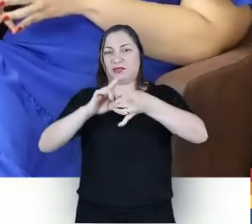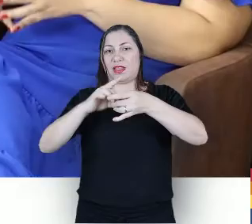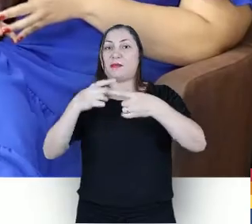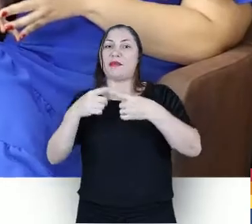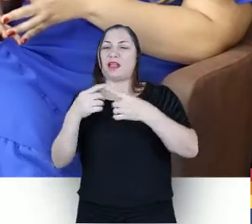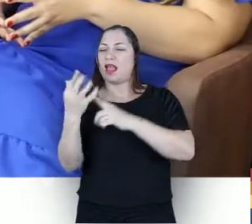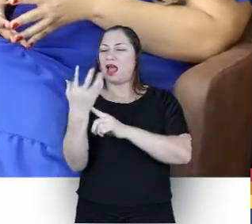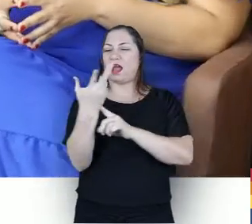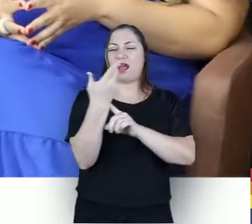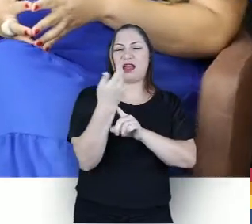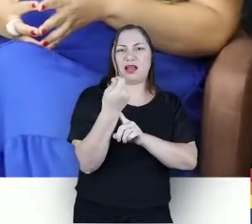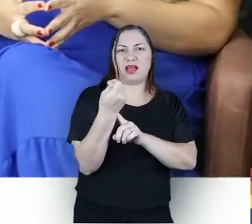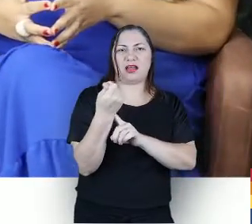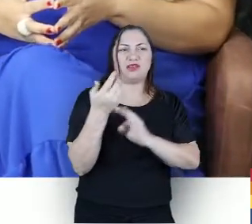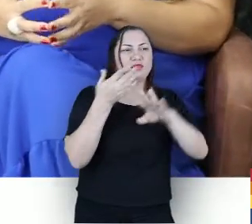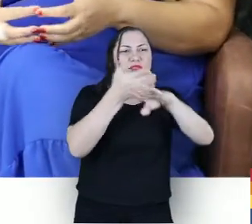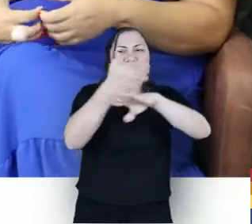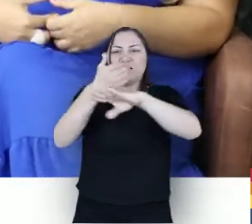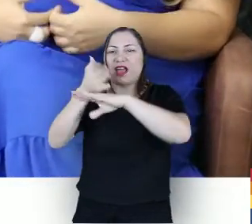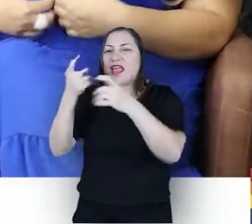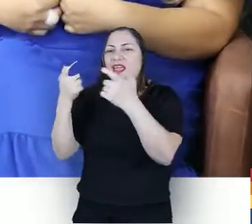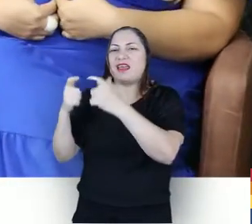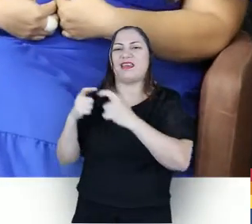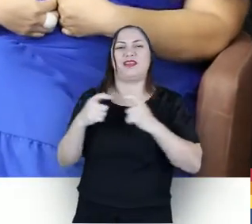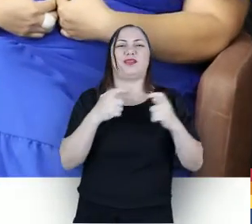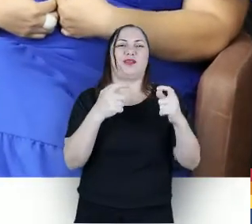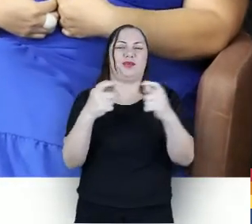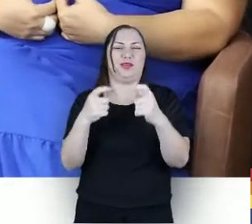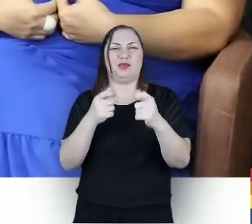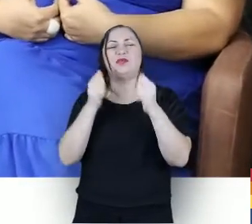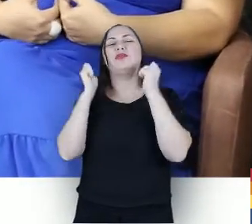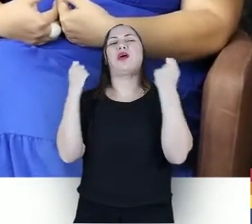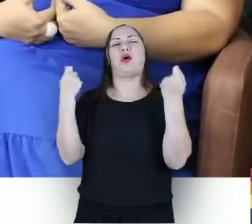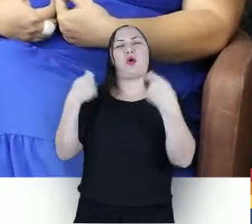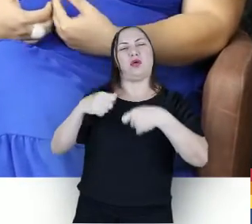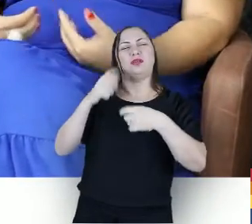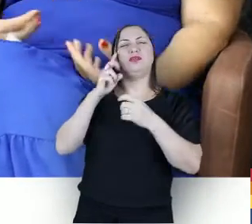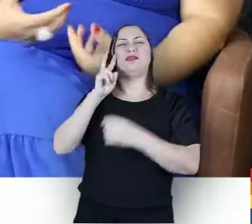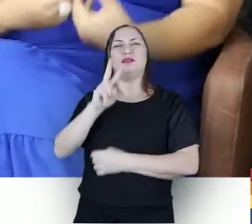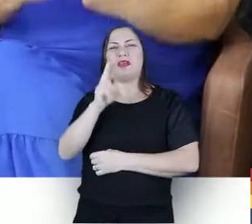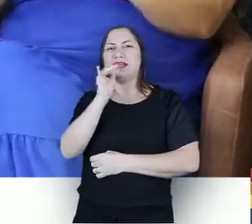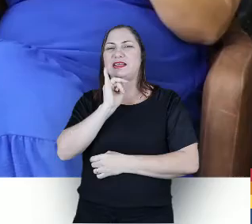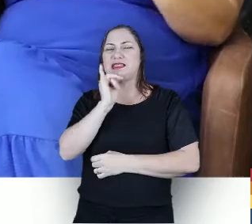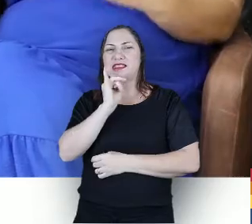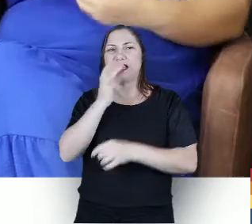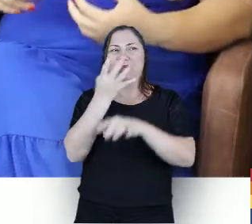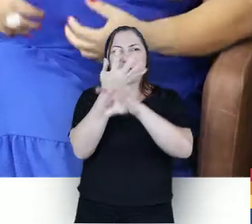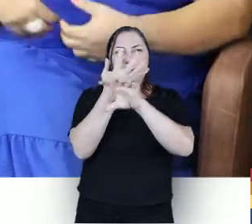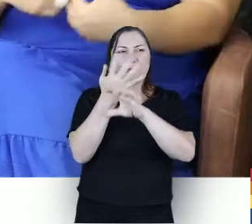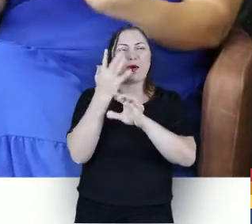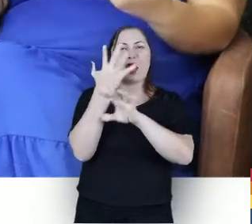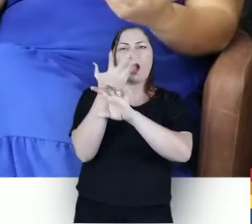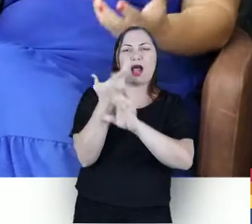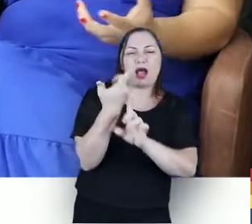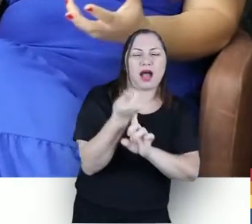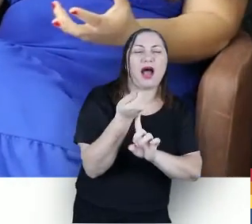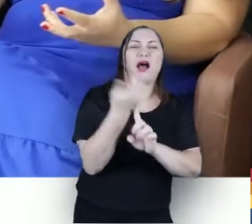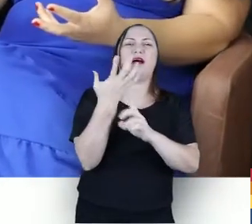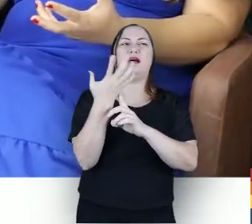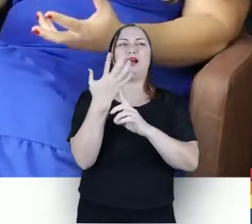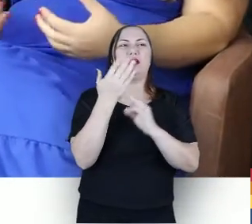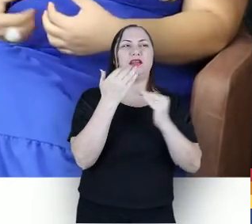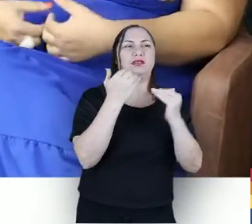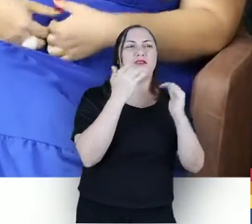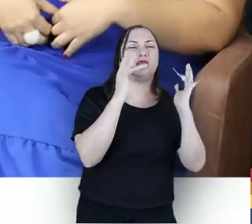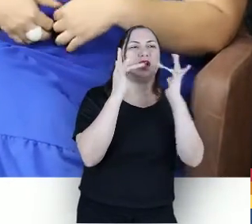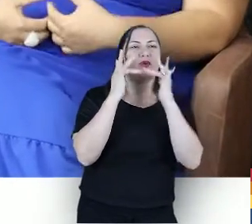fala dessa quebra do isolamento disciplinar. Então, quando você fala para a gente que a arte ela está em todos os